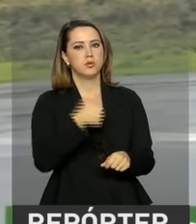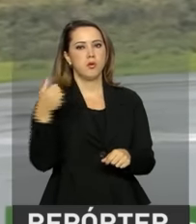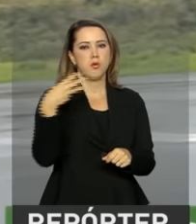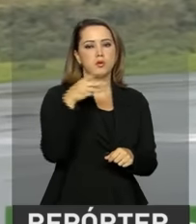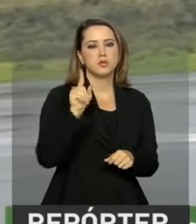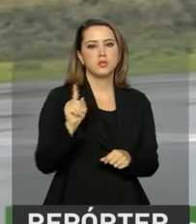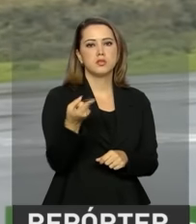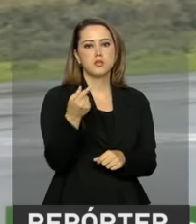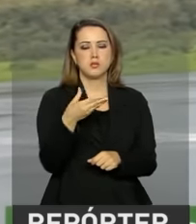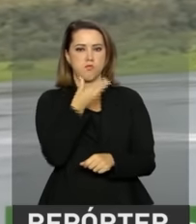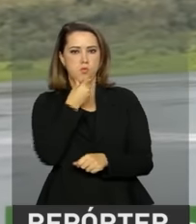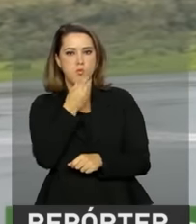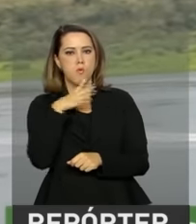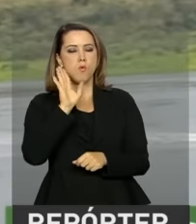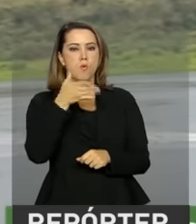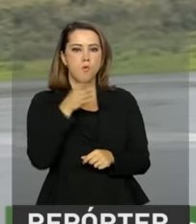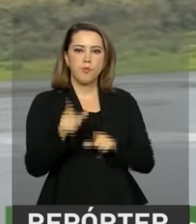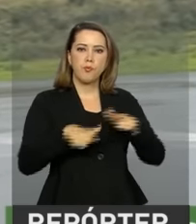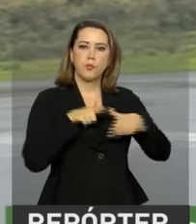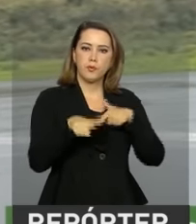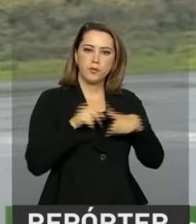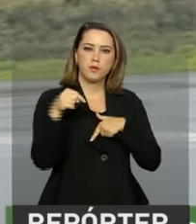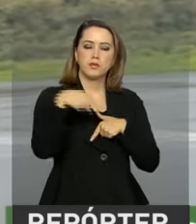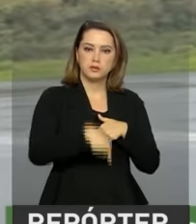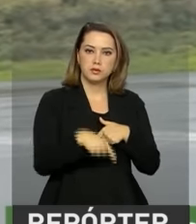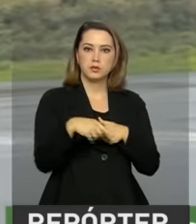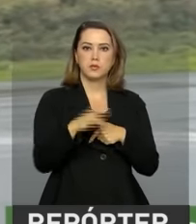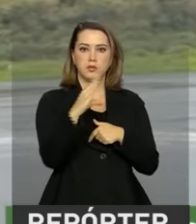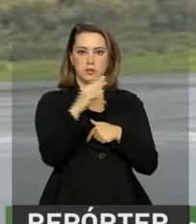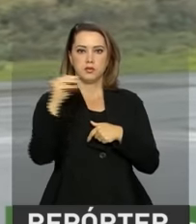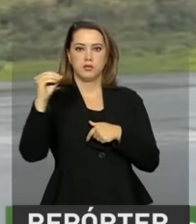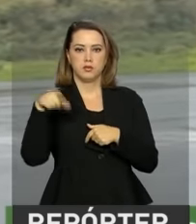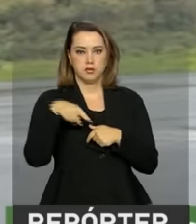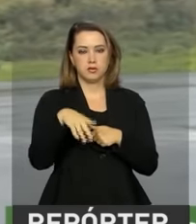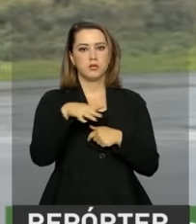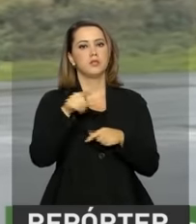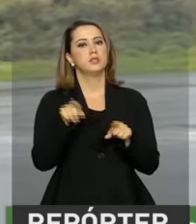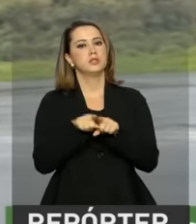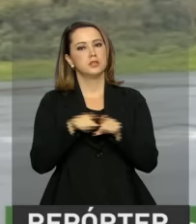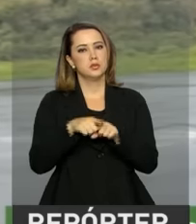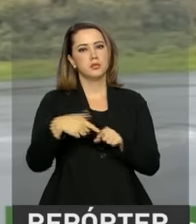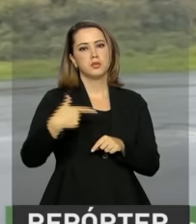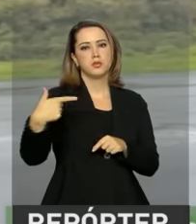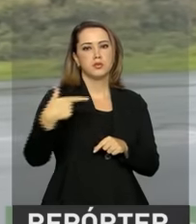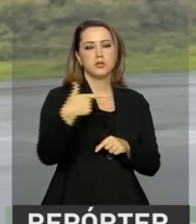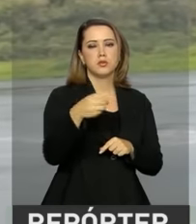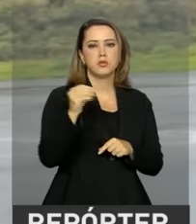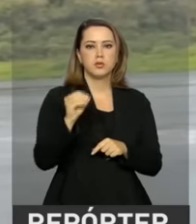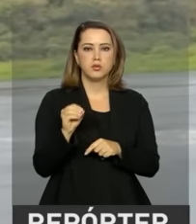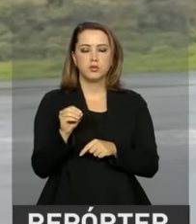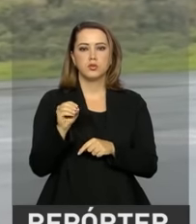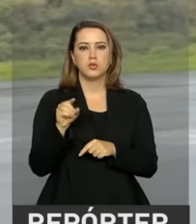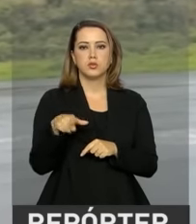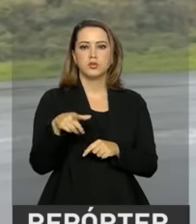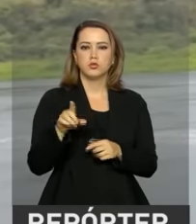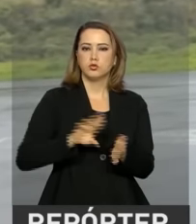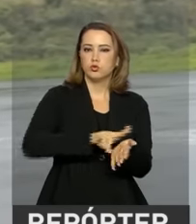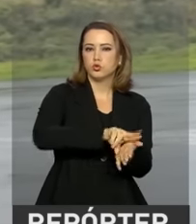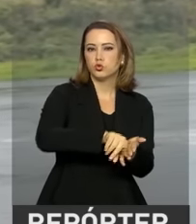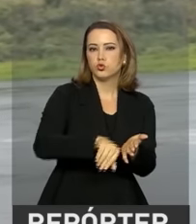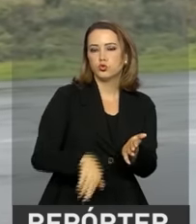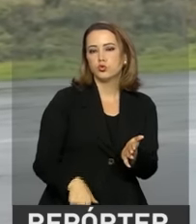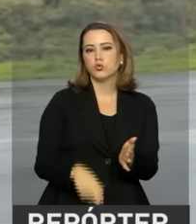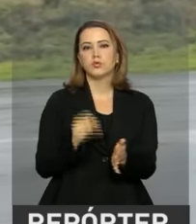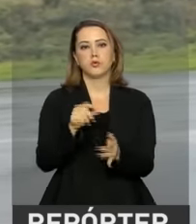foras trabalhando aqui na região centro-oeste com mais de 220 agentes dos diversos órgãos de